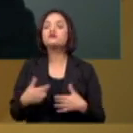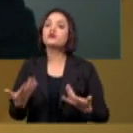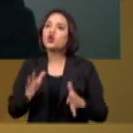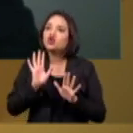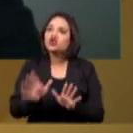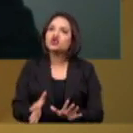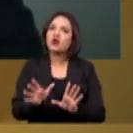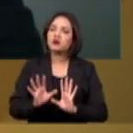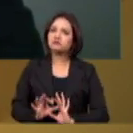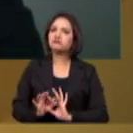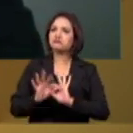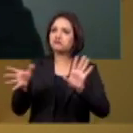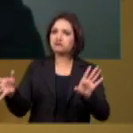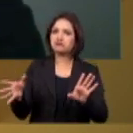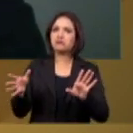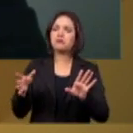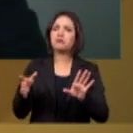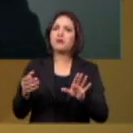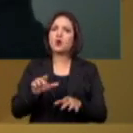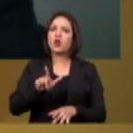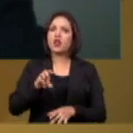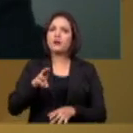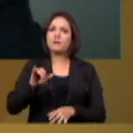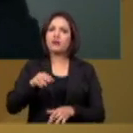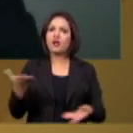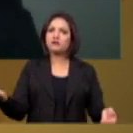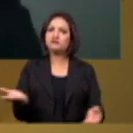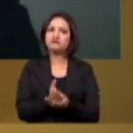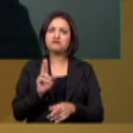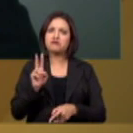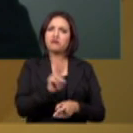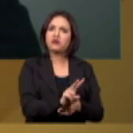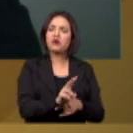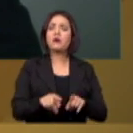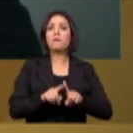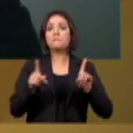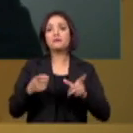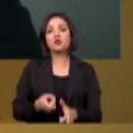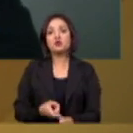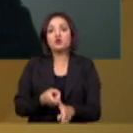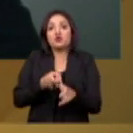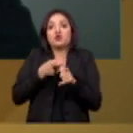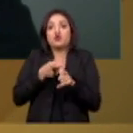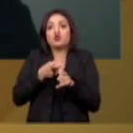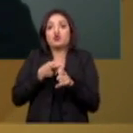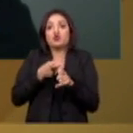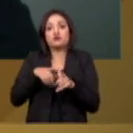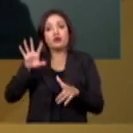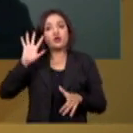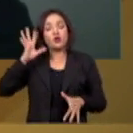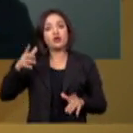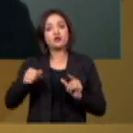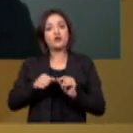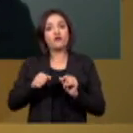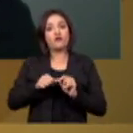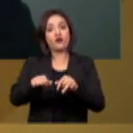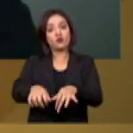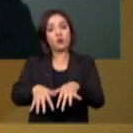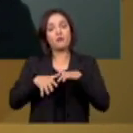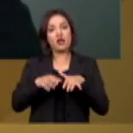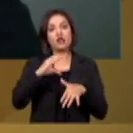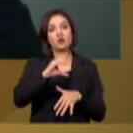pedido liminar e suspenderam se os efeitos da decisão proferida pelo plenário do